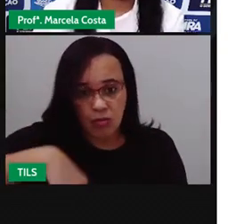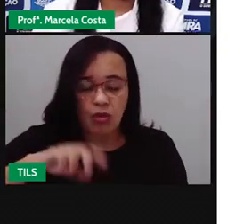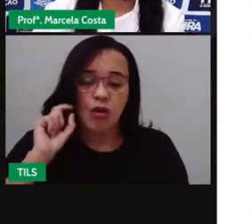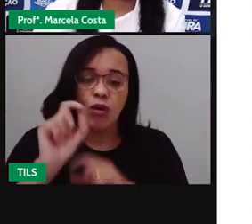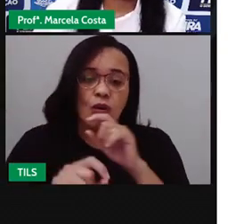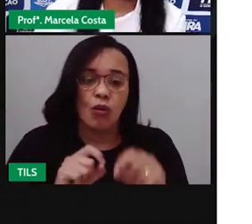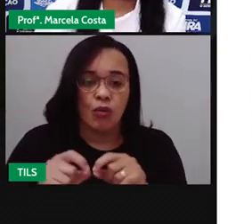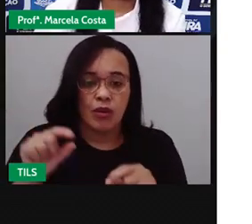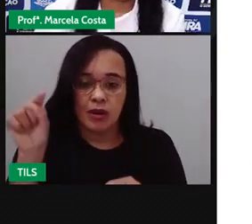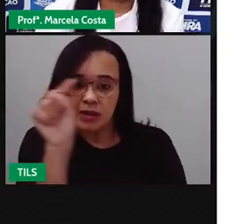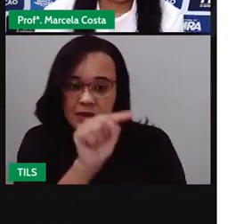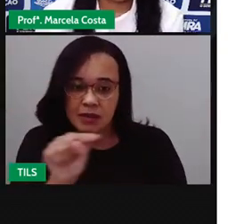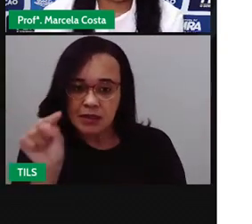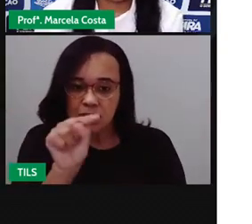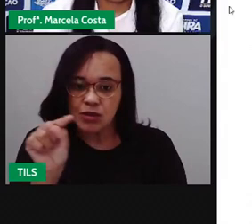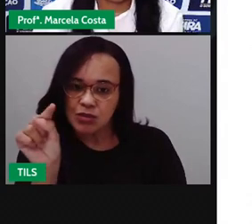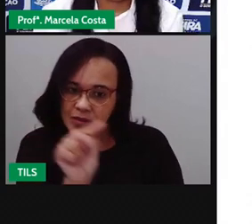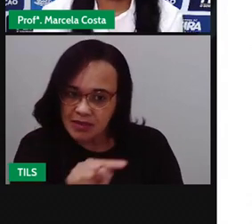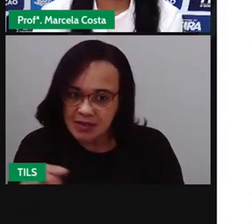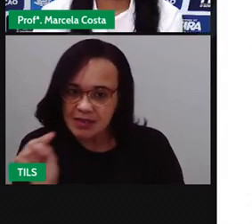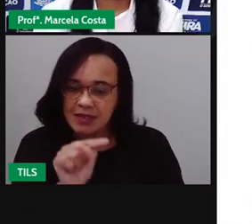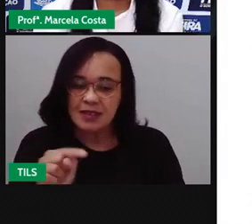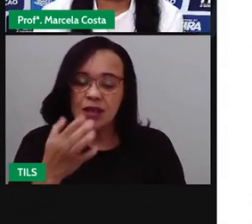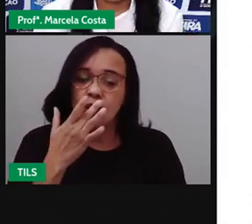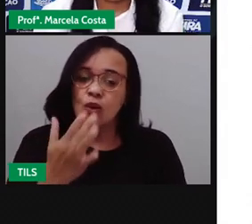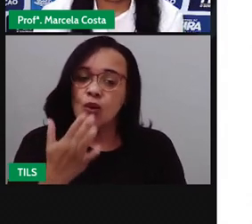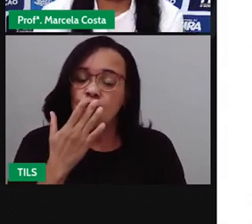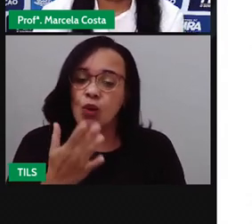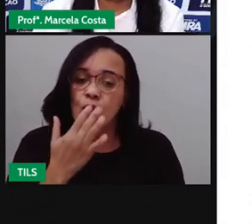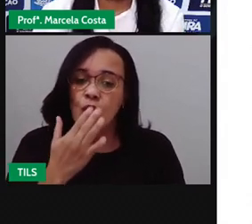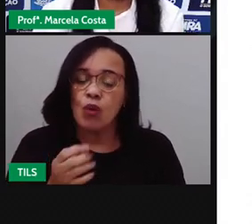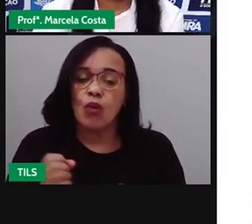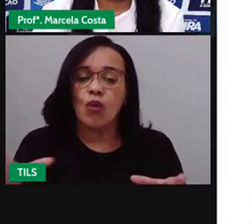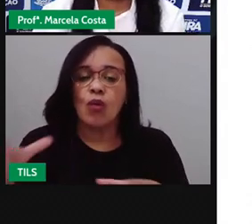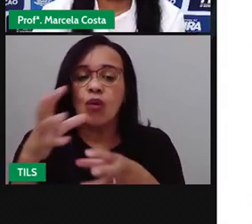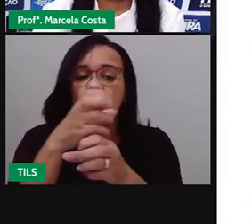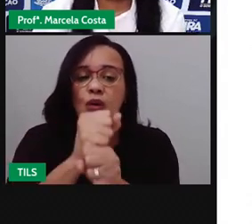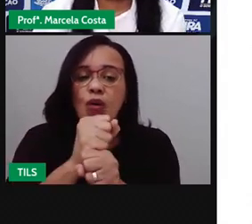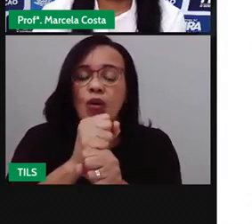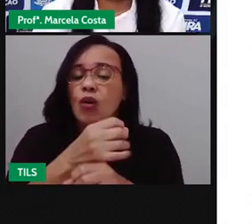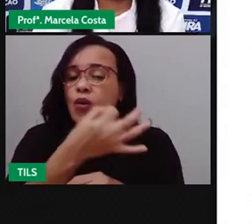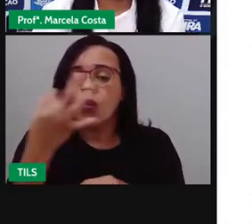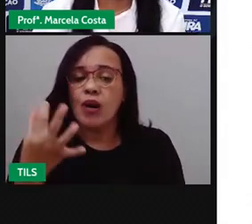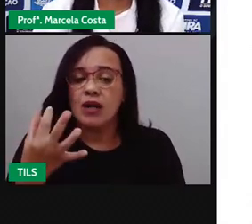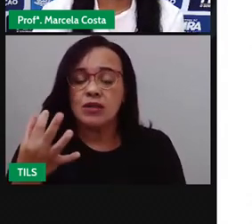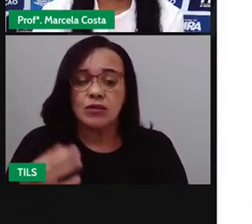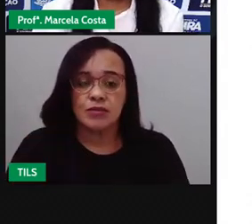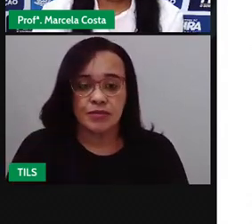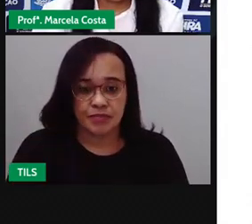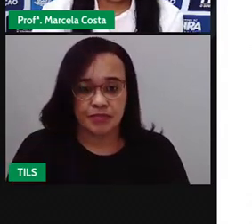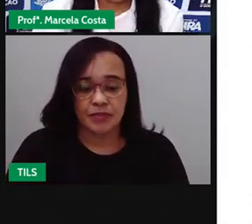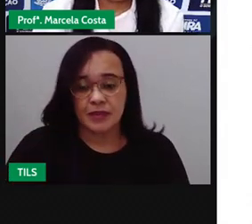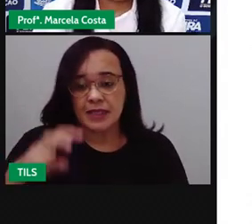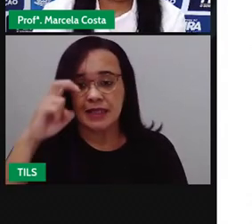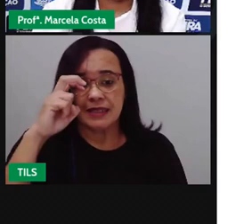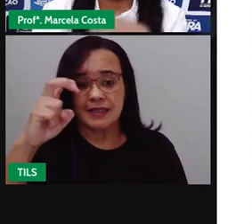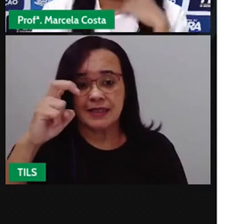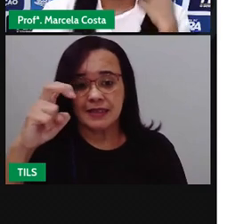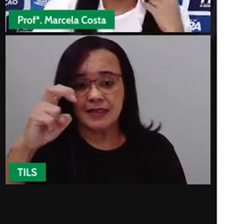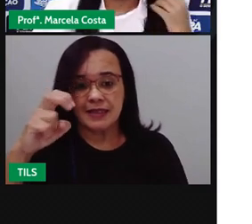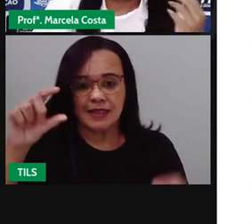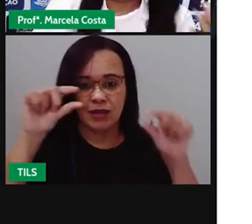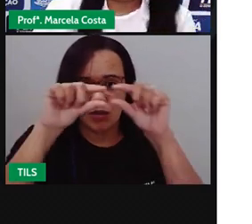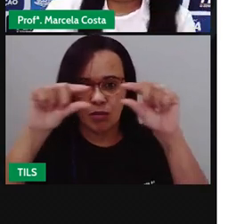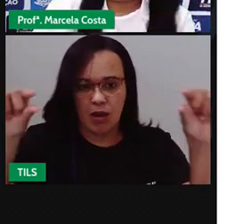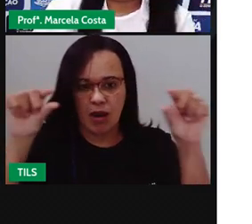que tem duas estrofes. Então, no total, esse cordel vai ter 5 estrofes.